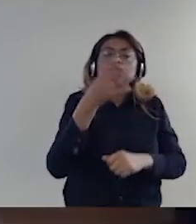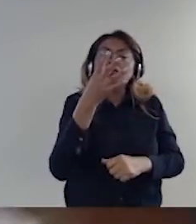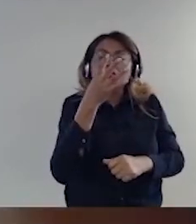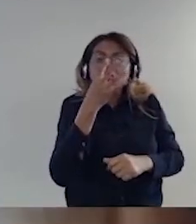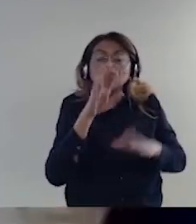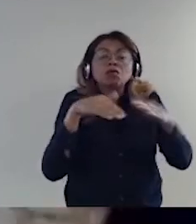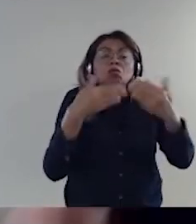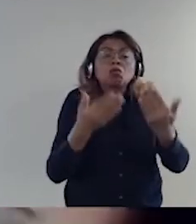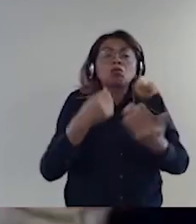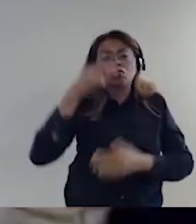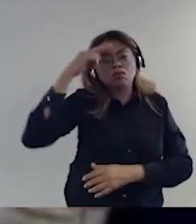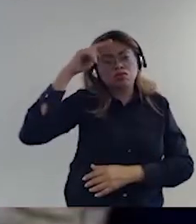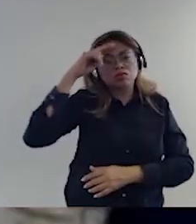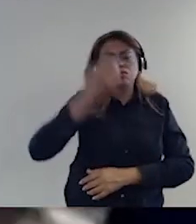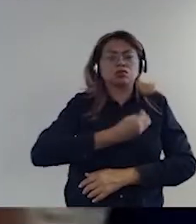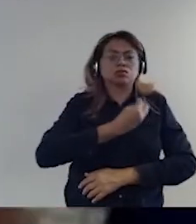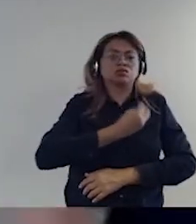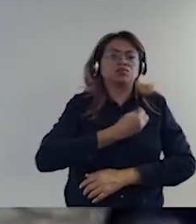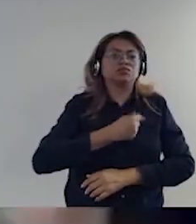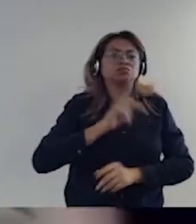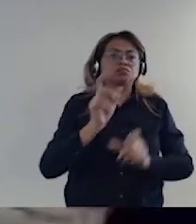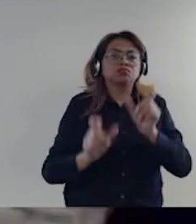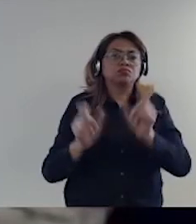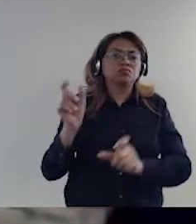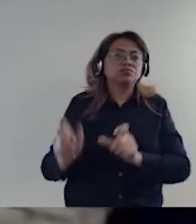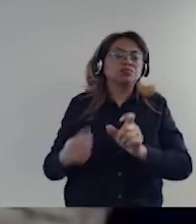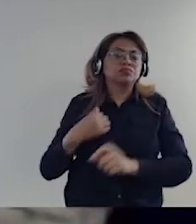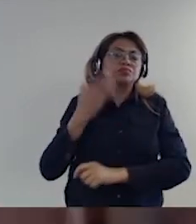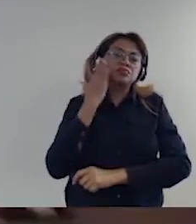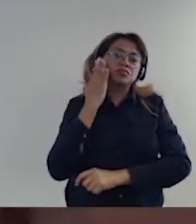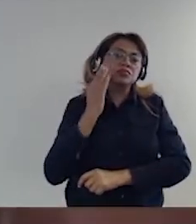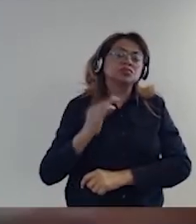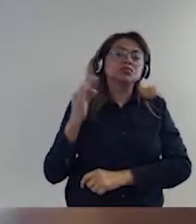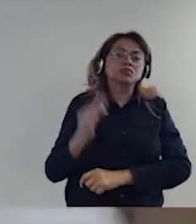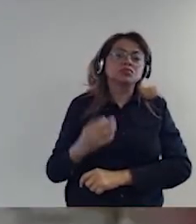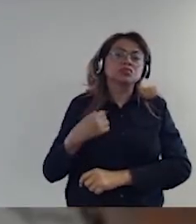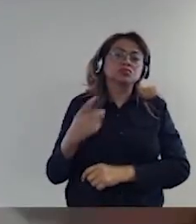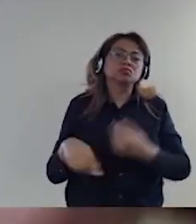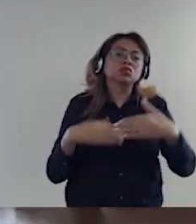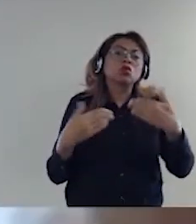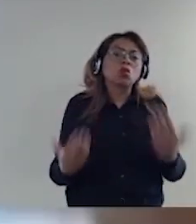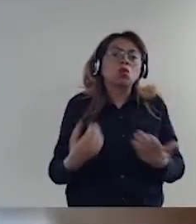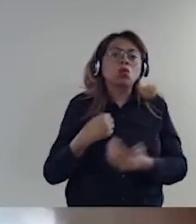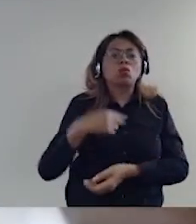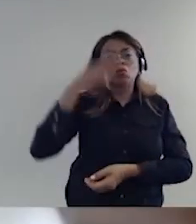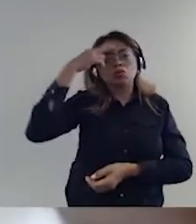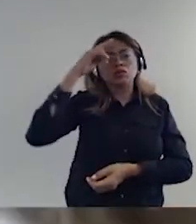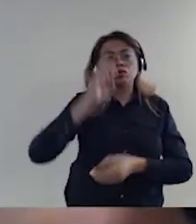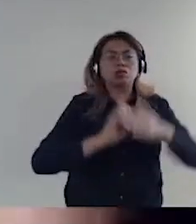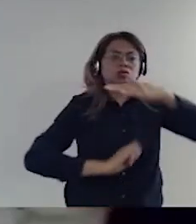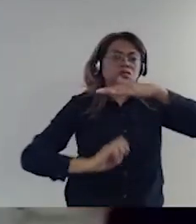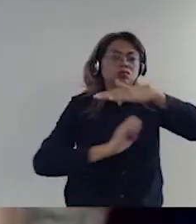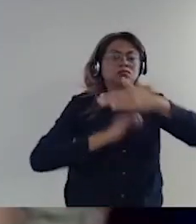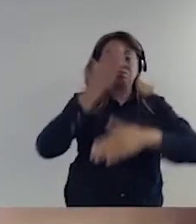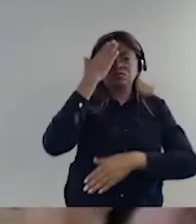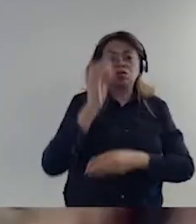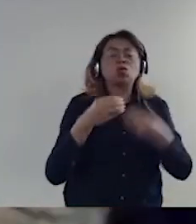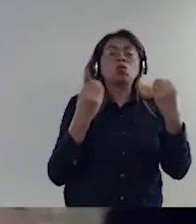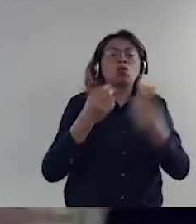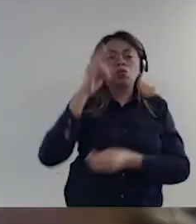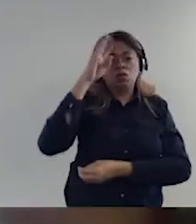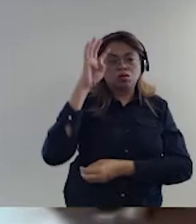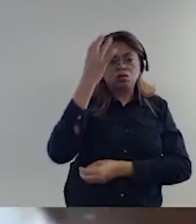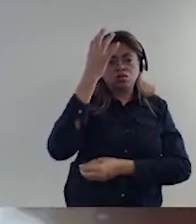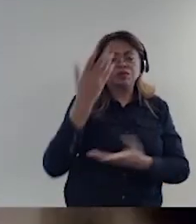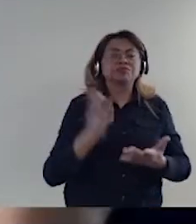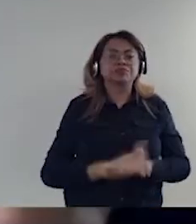a alocação de riscos daquele contrato, das cláusulas daquele contrato. Mas eu agora vou falar então, concordando totalmente com esta colocação,